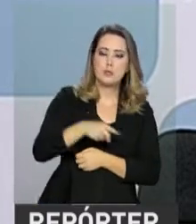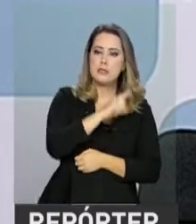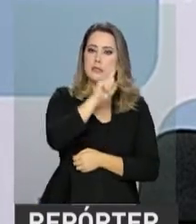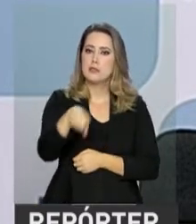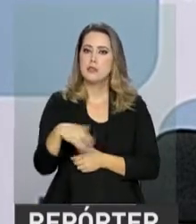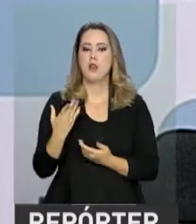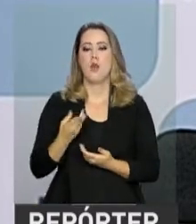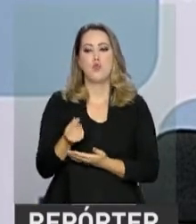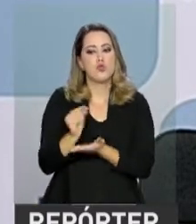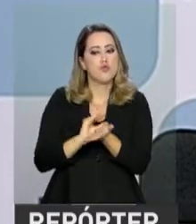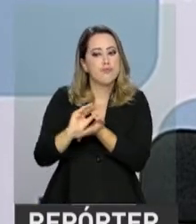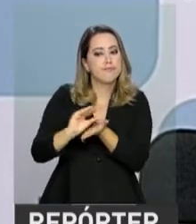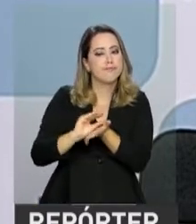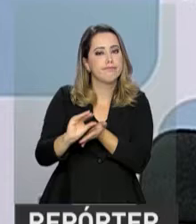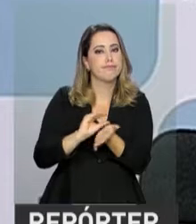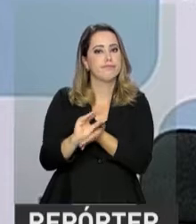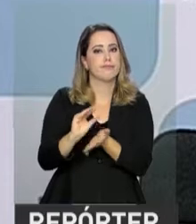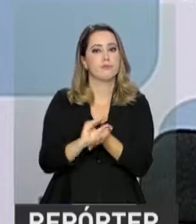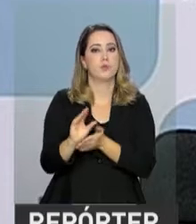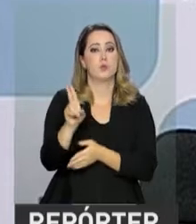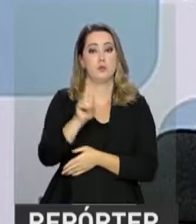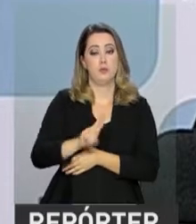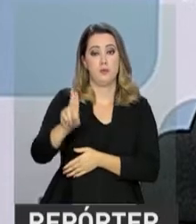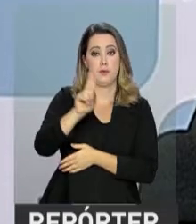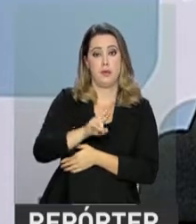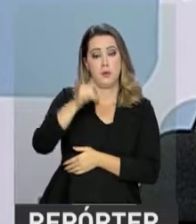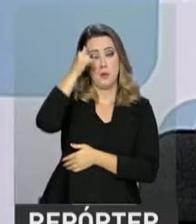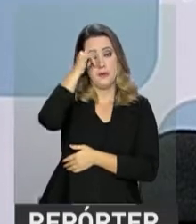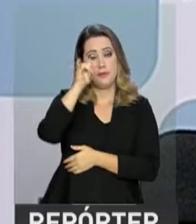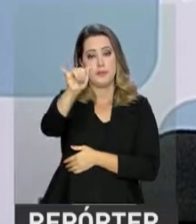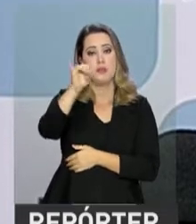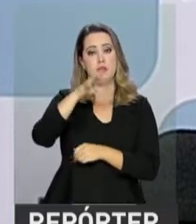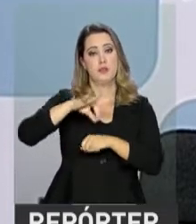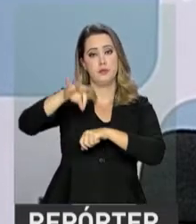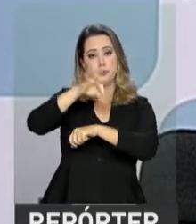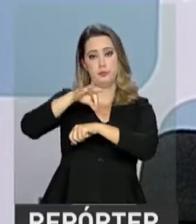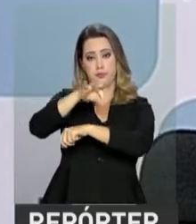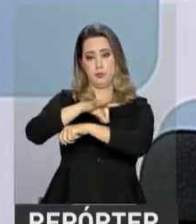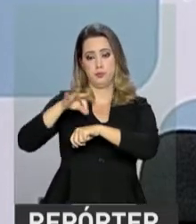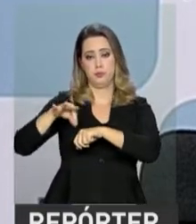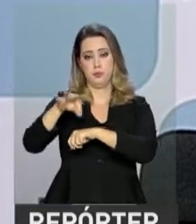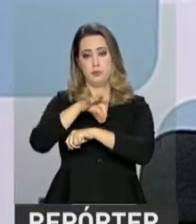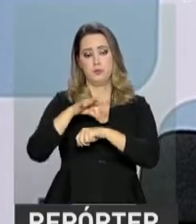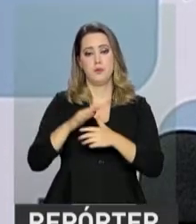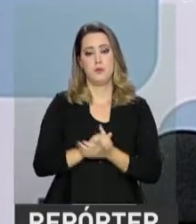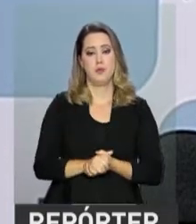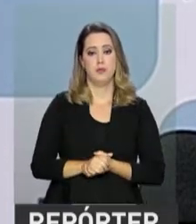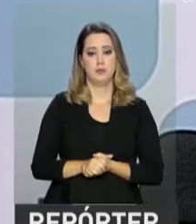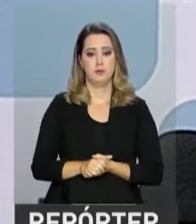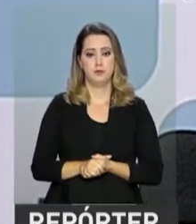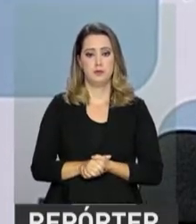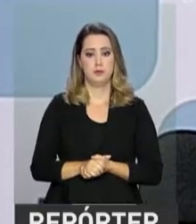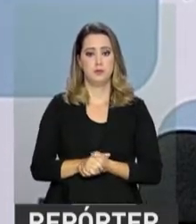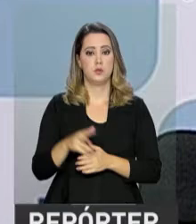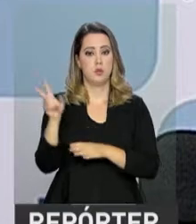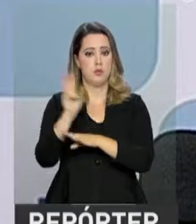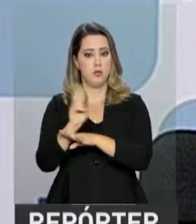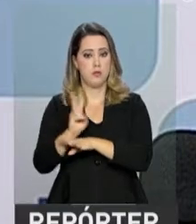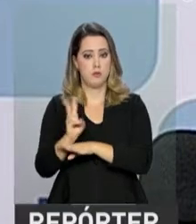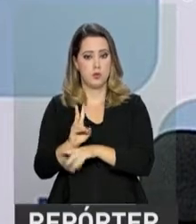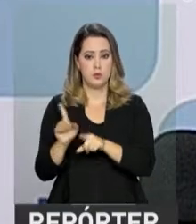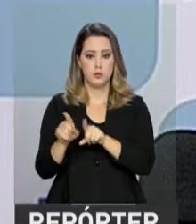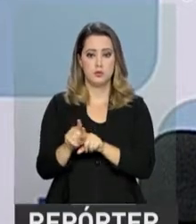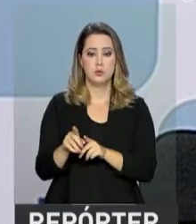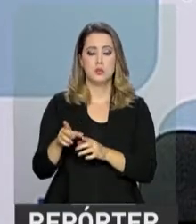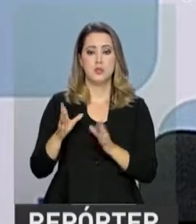o bloqueio dos recursos do repasse que é feito para a transferência da vigilância, dos recursos